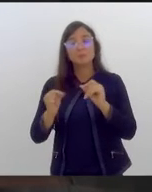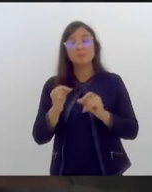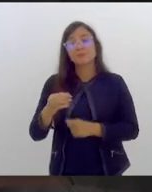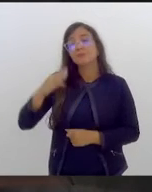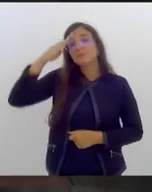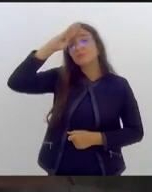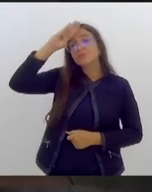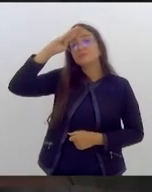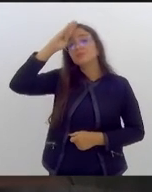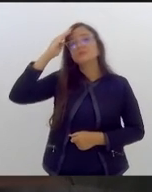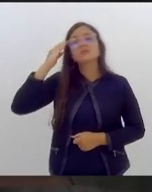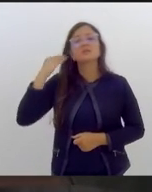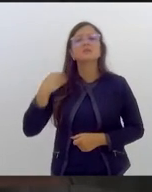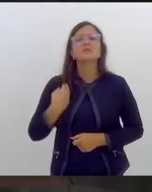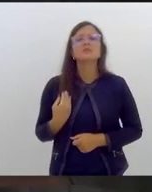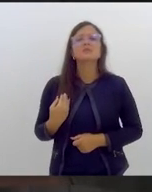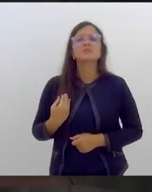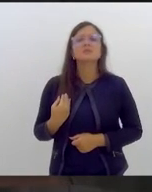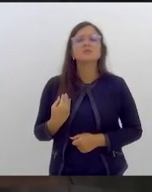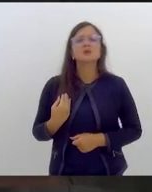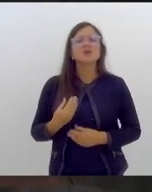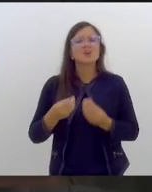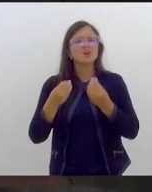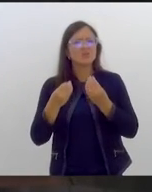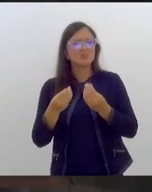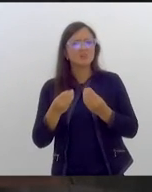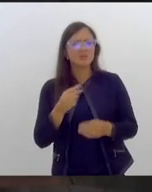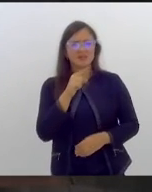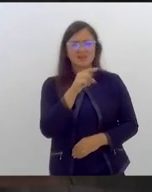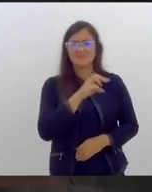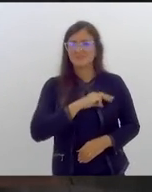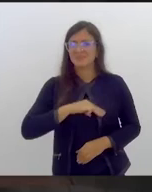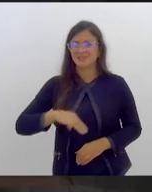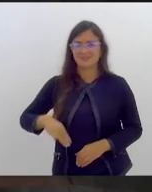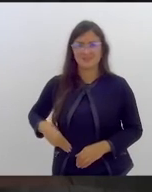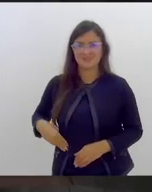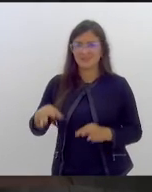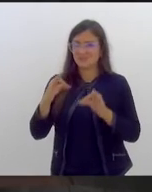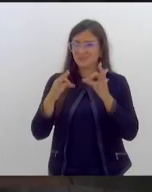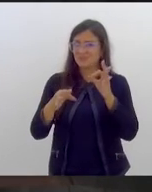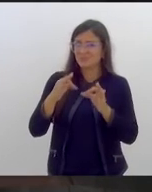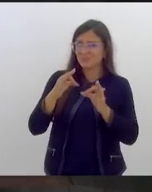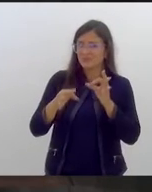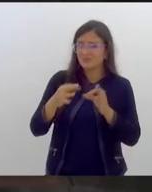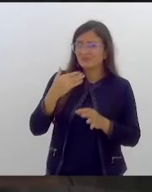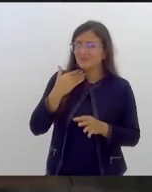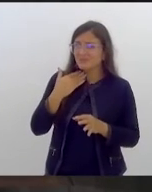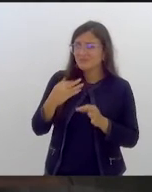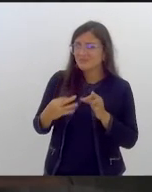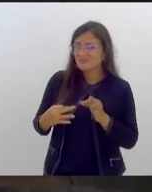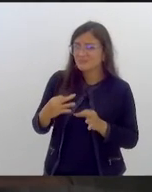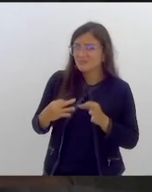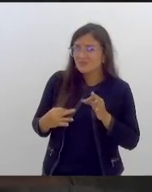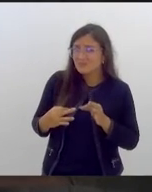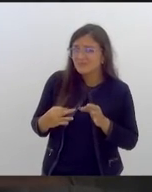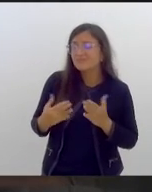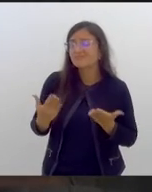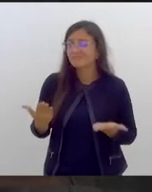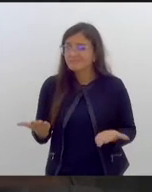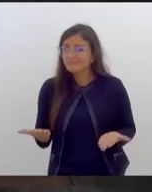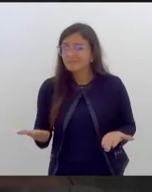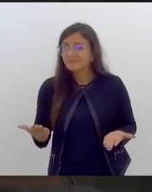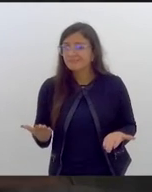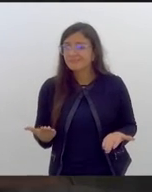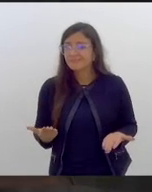tenha destacado o ministro da Justiça o ministro da justiça para se dirigir né